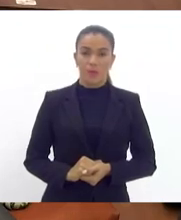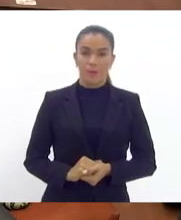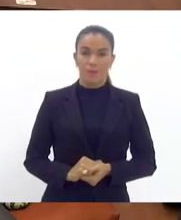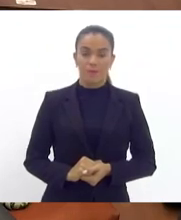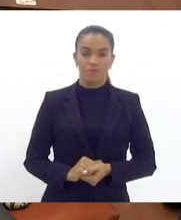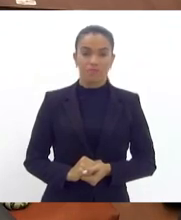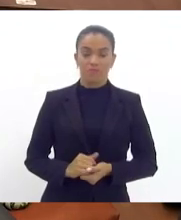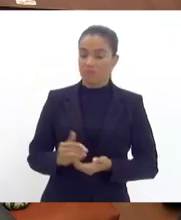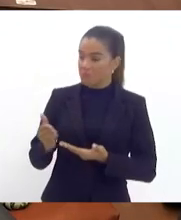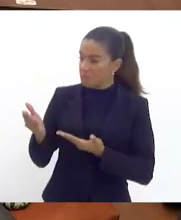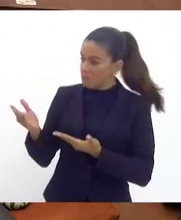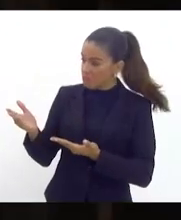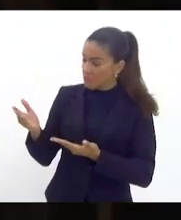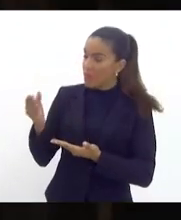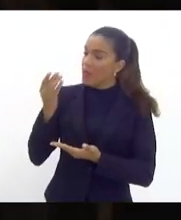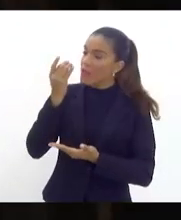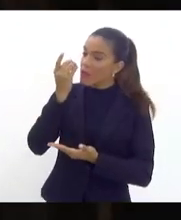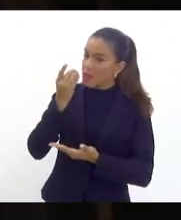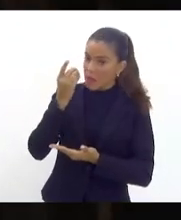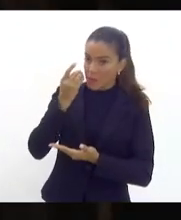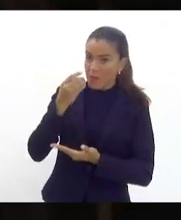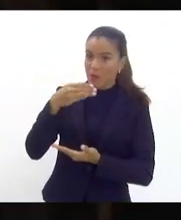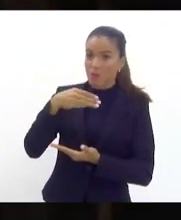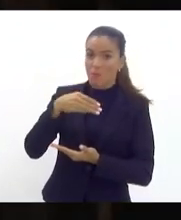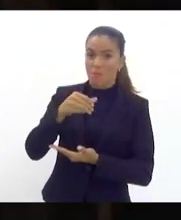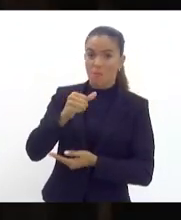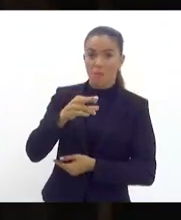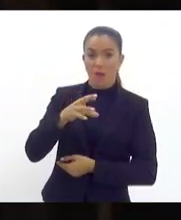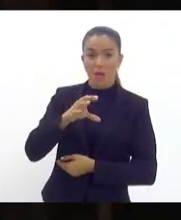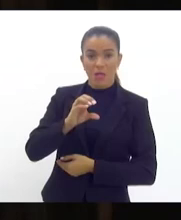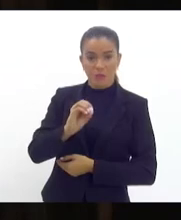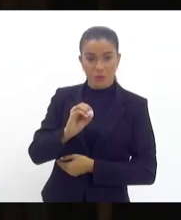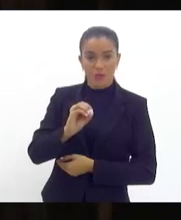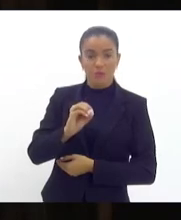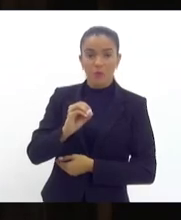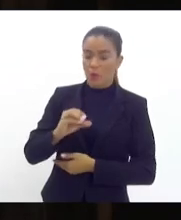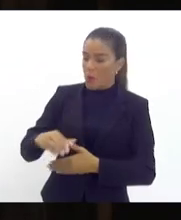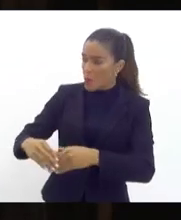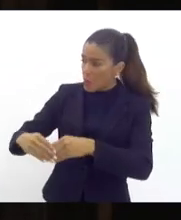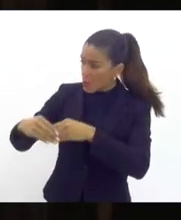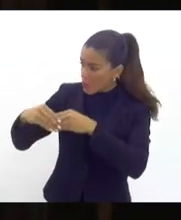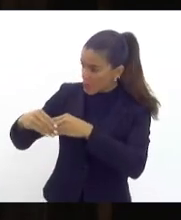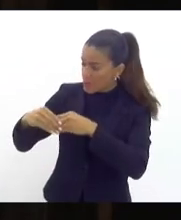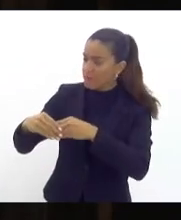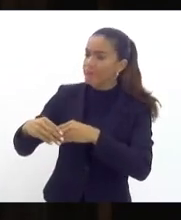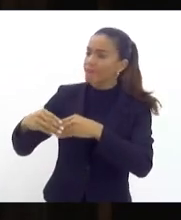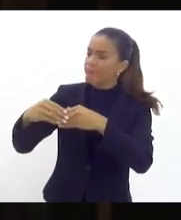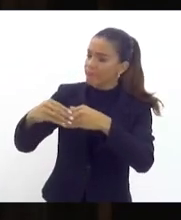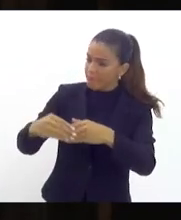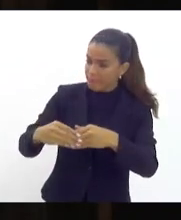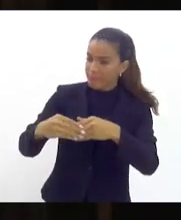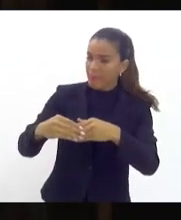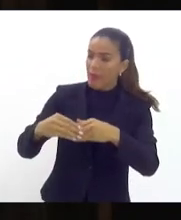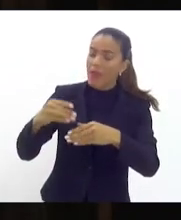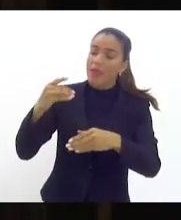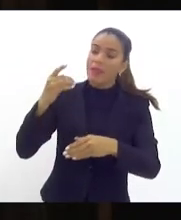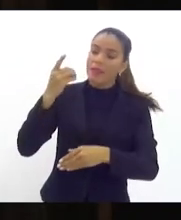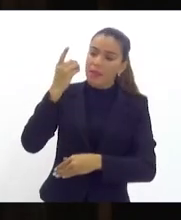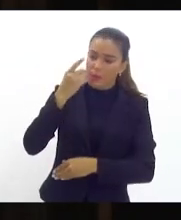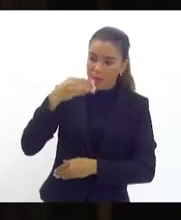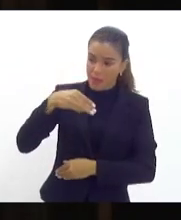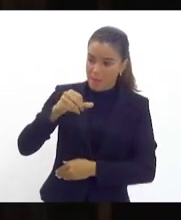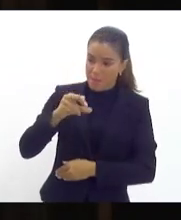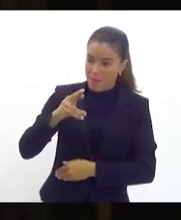Excelentíssimo Senhor Deputado Márcio Gualberto cumprimentando é cumprimento também excelentíssima deputada Marta